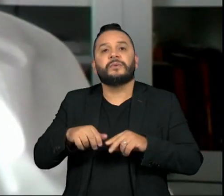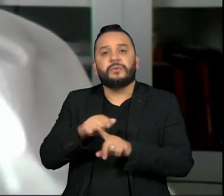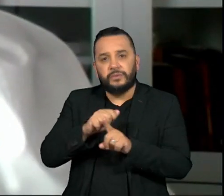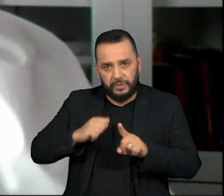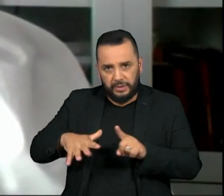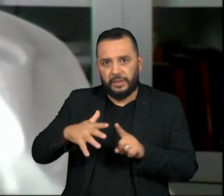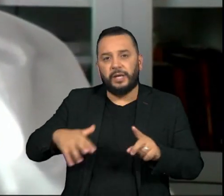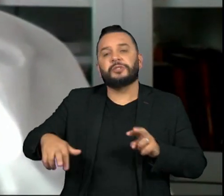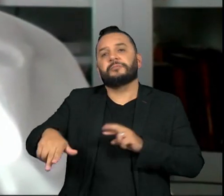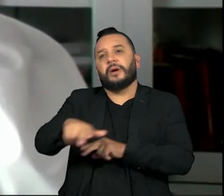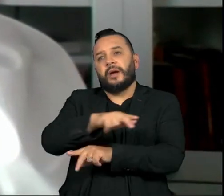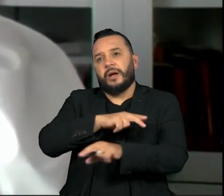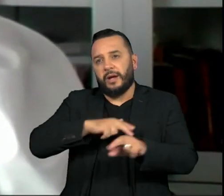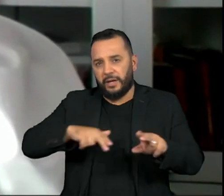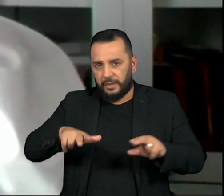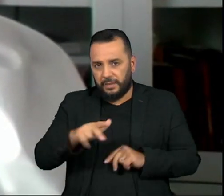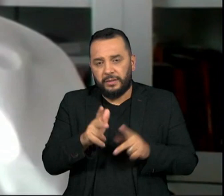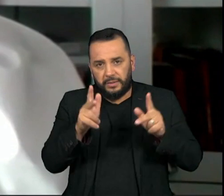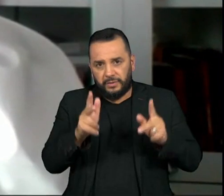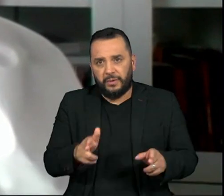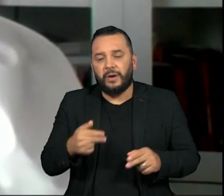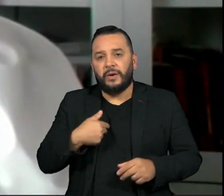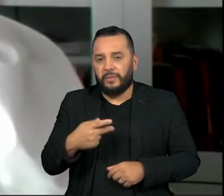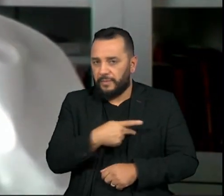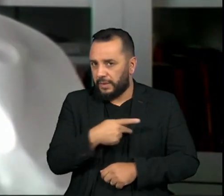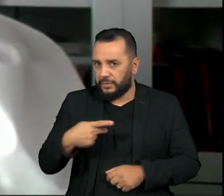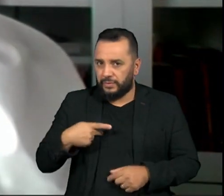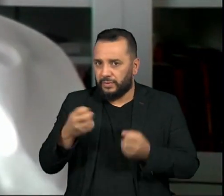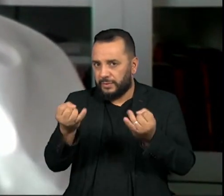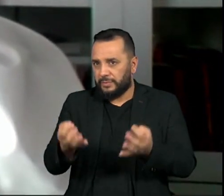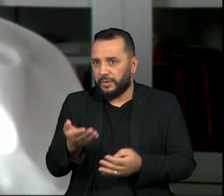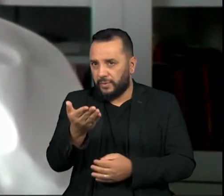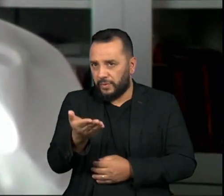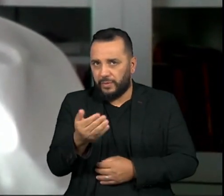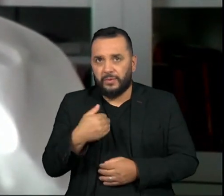democrática, que o pastor Davi Lago ressaltou.